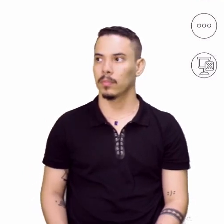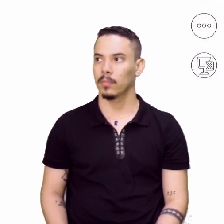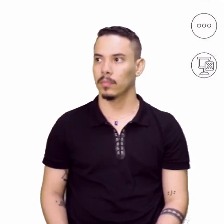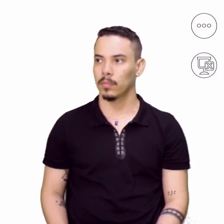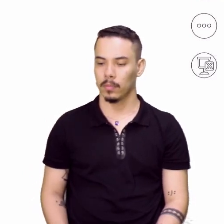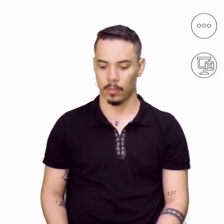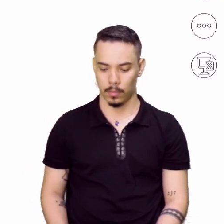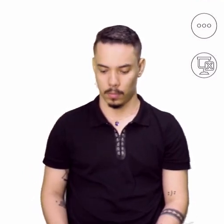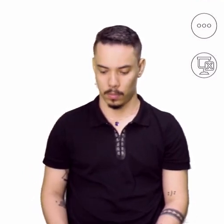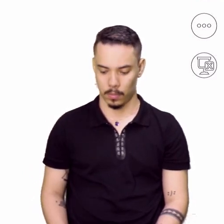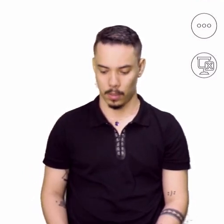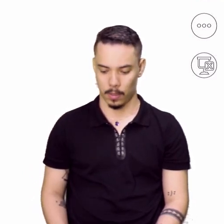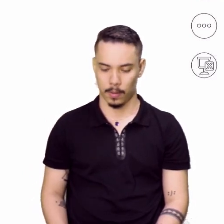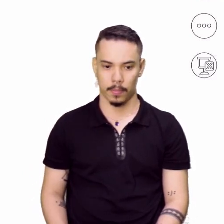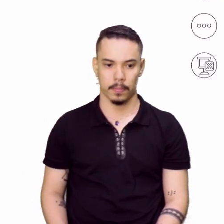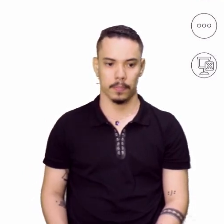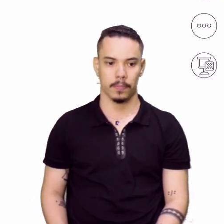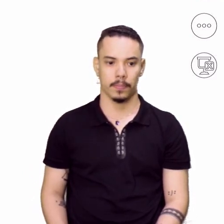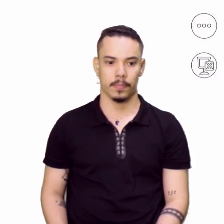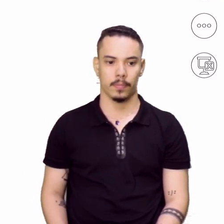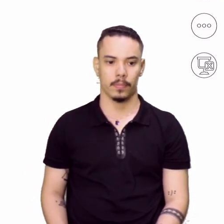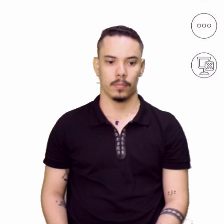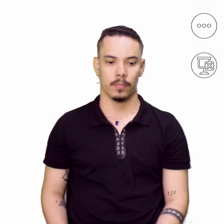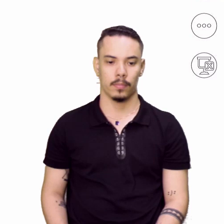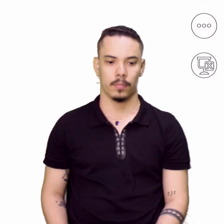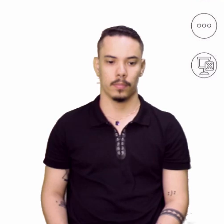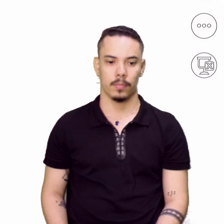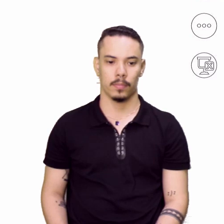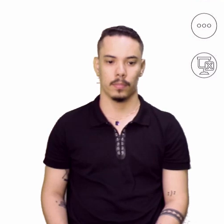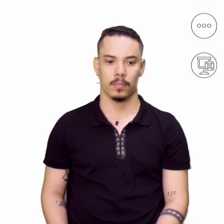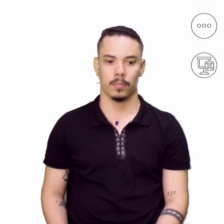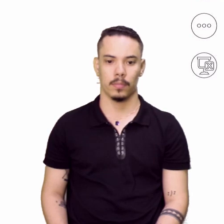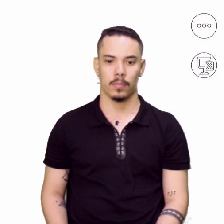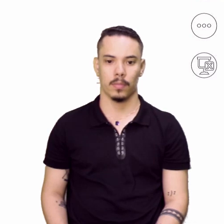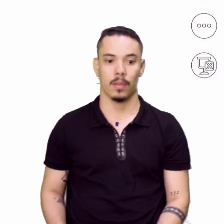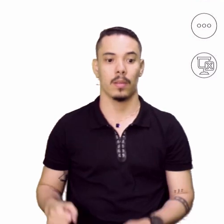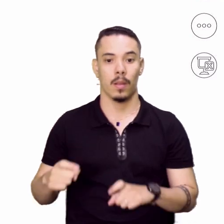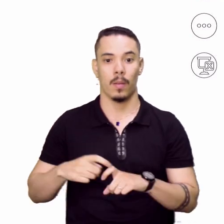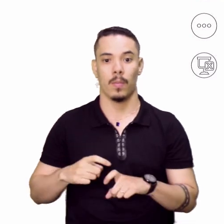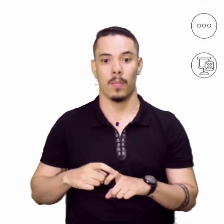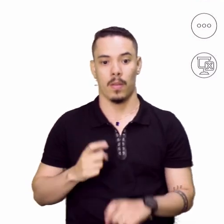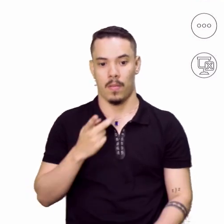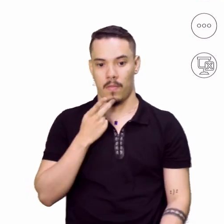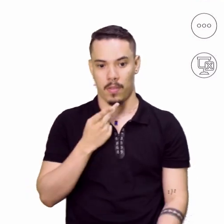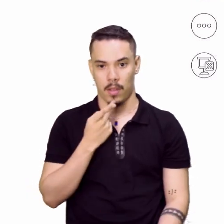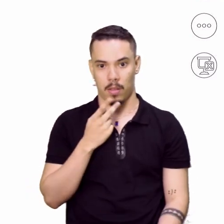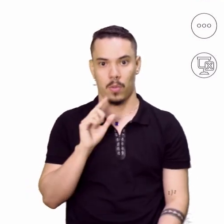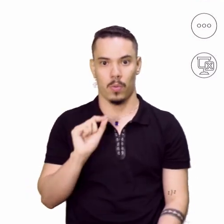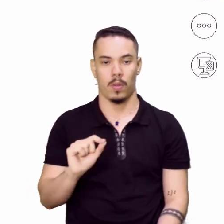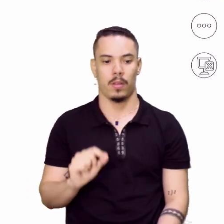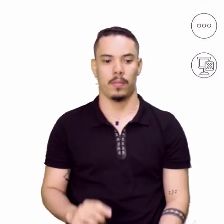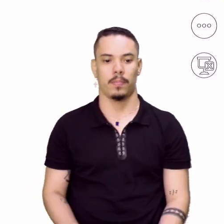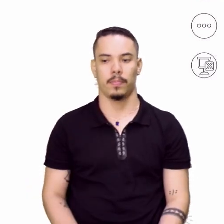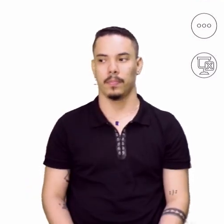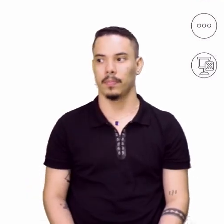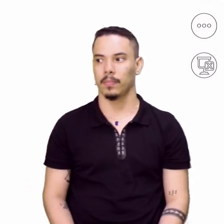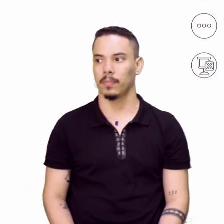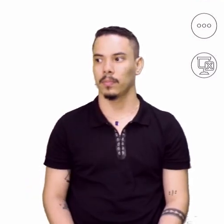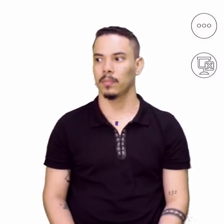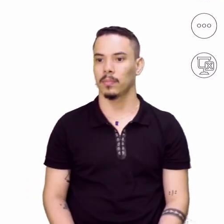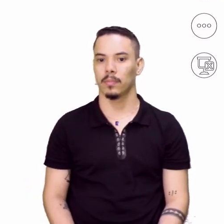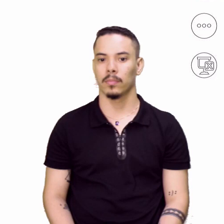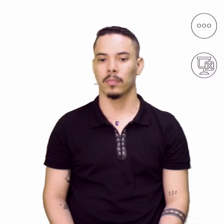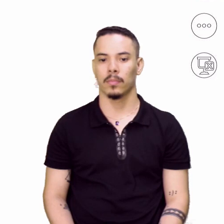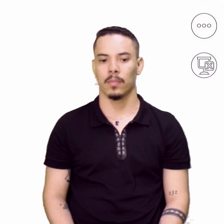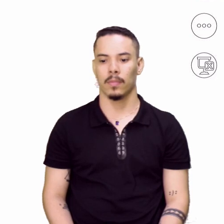e mais tarde later e mais tarde aí o médico diz Once at the UBS uma vez